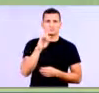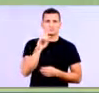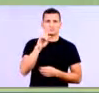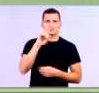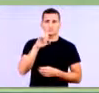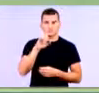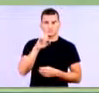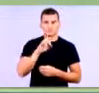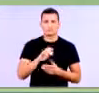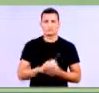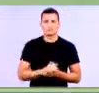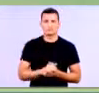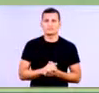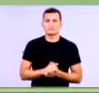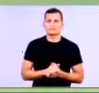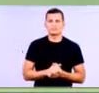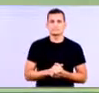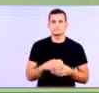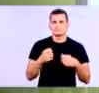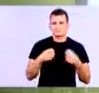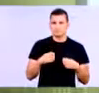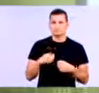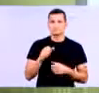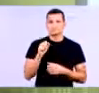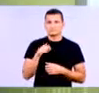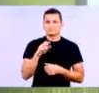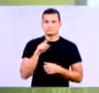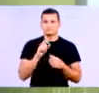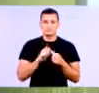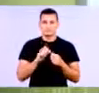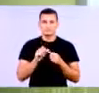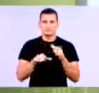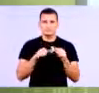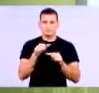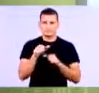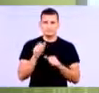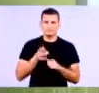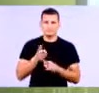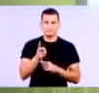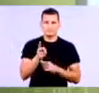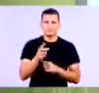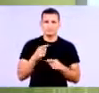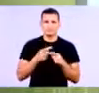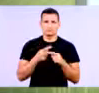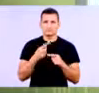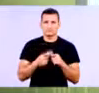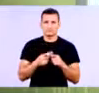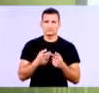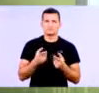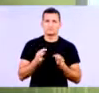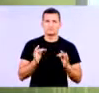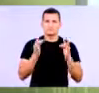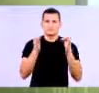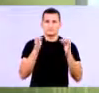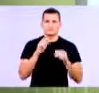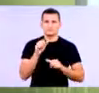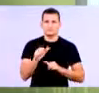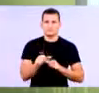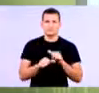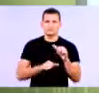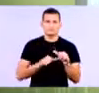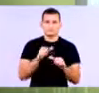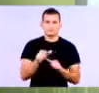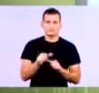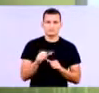pode ter, é necessário sim você fazer atualizações constantes. Por quê? Gente, as tecnologias mudam,